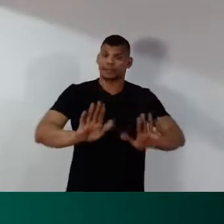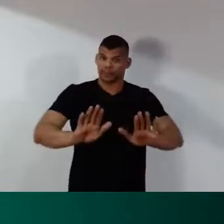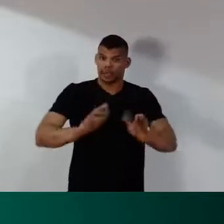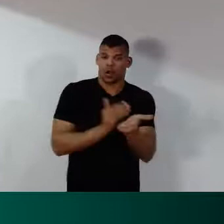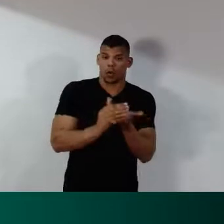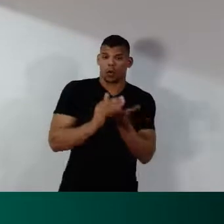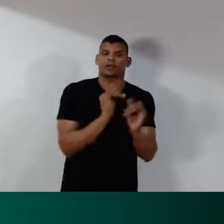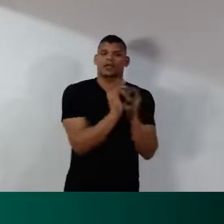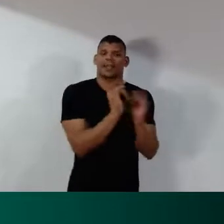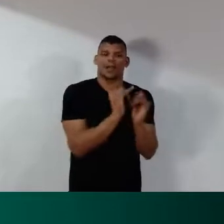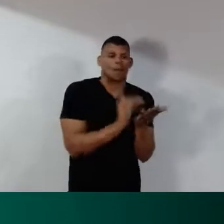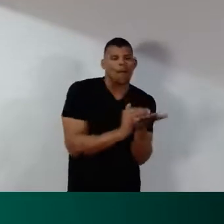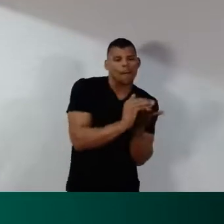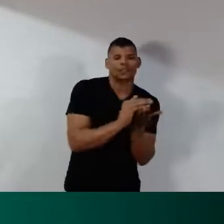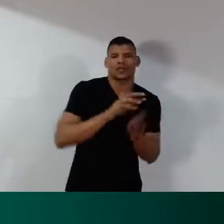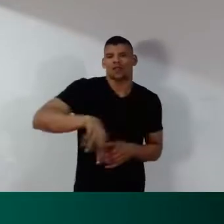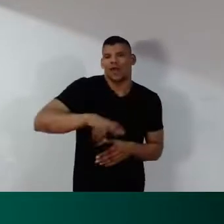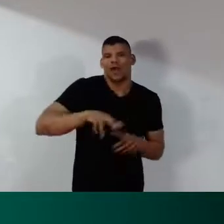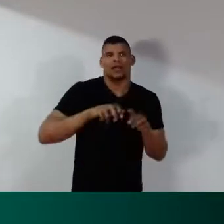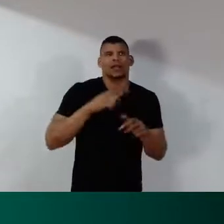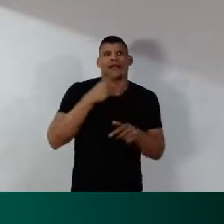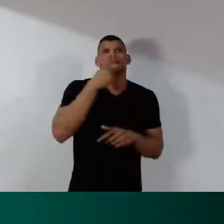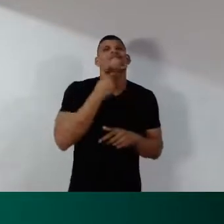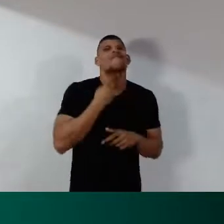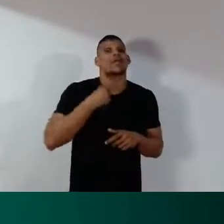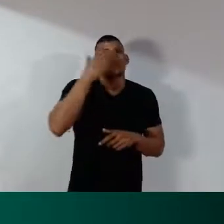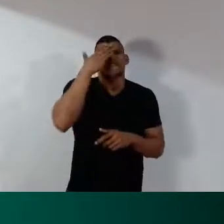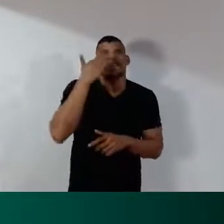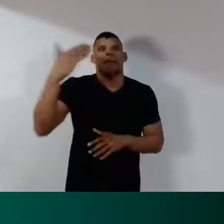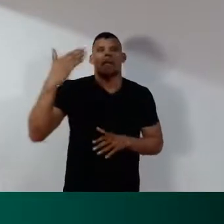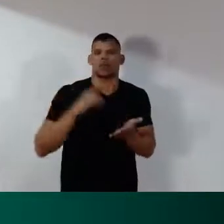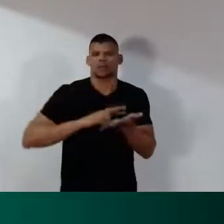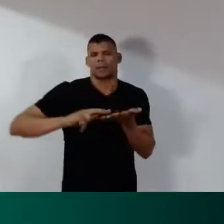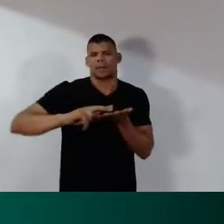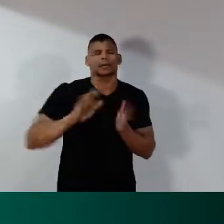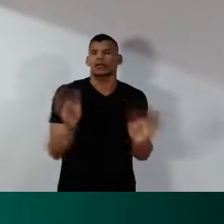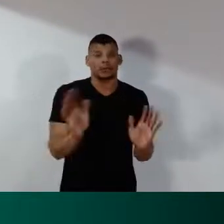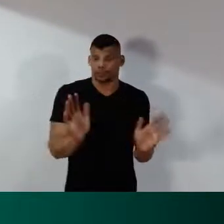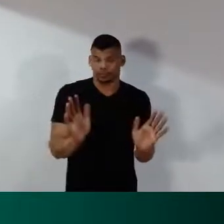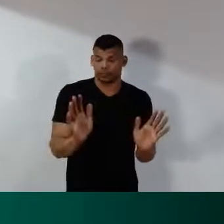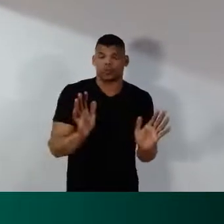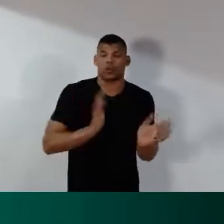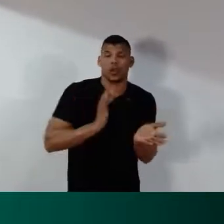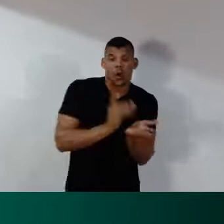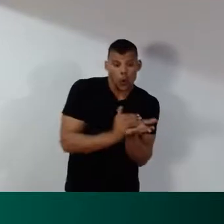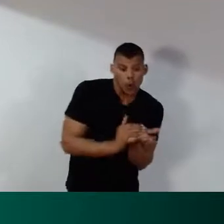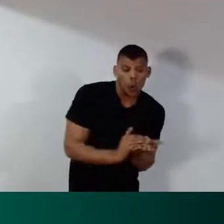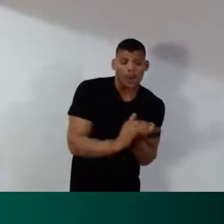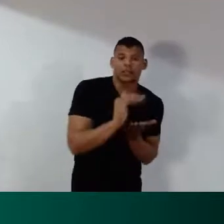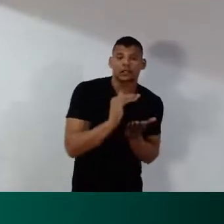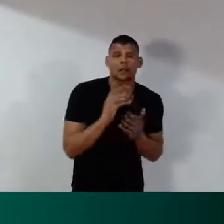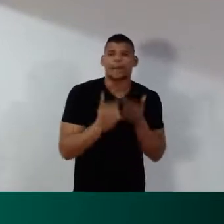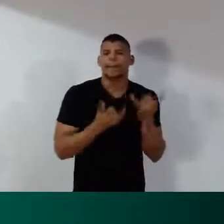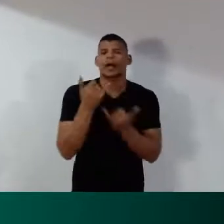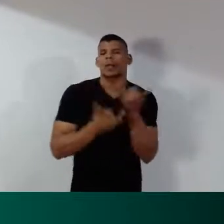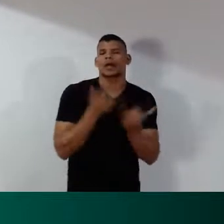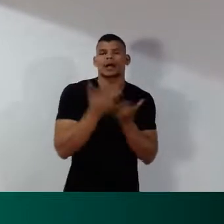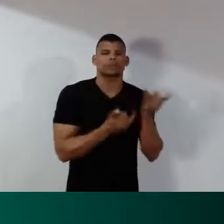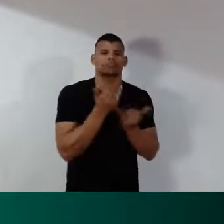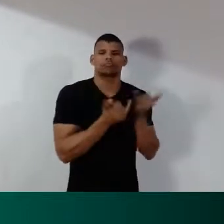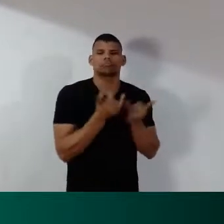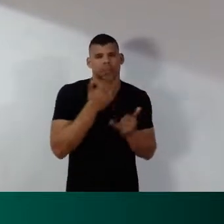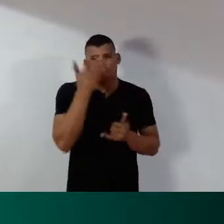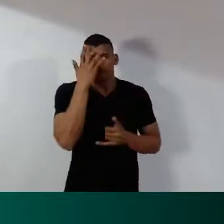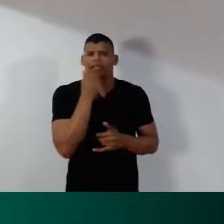versão o brincadeira porque eu gostava também criado o conteúdo era para o jornalzinho da escola no